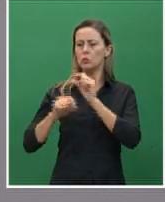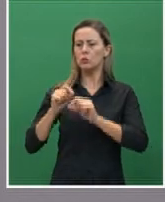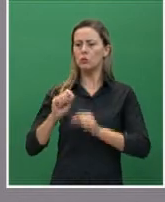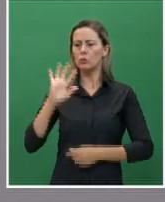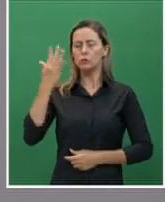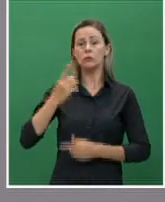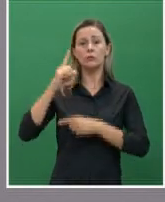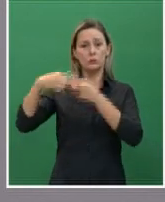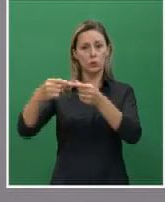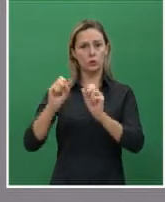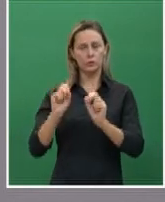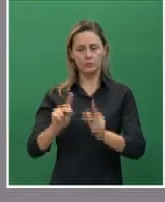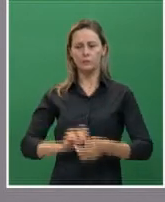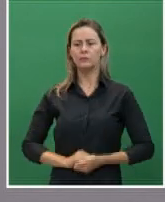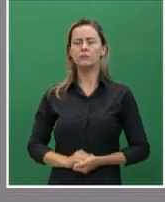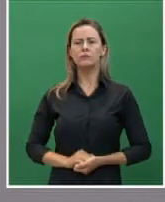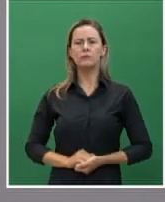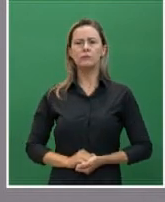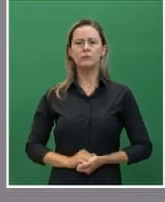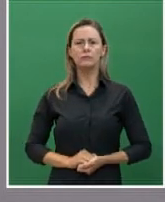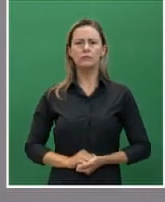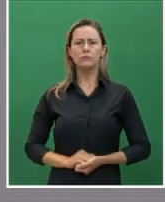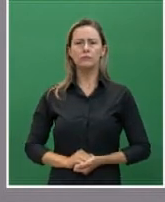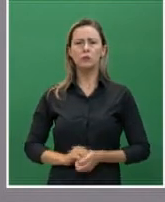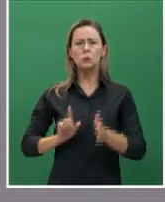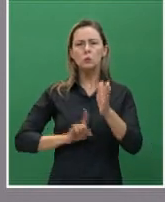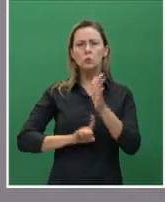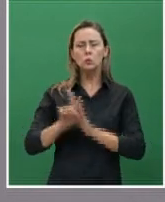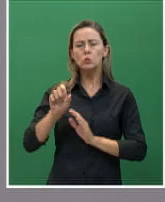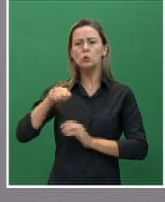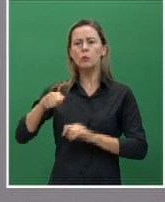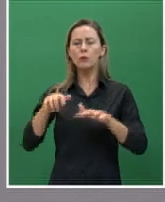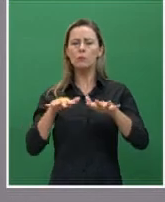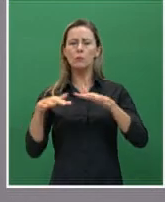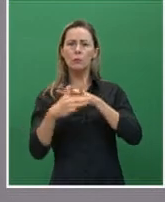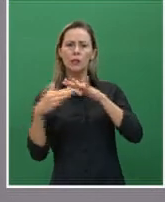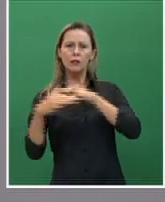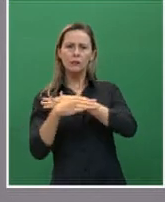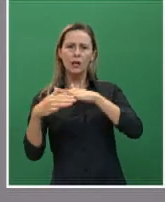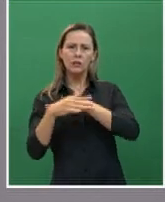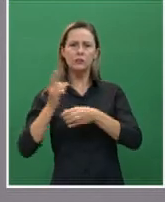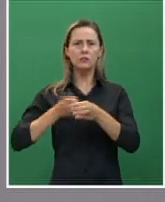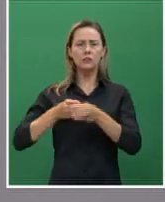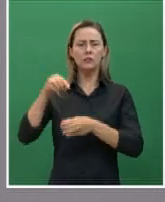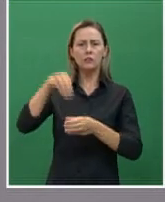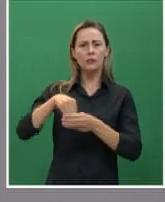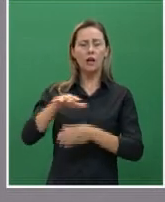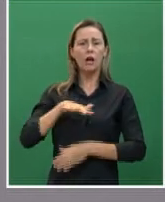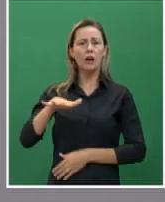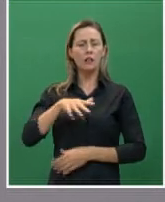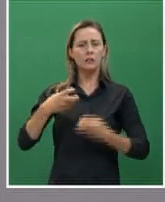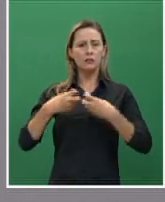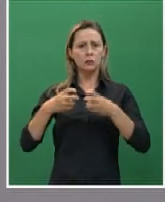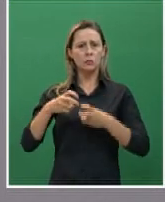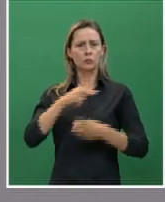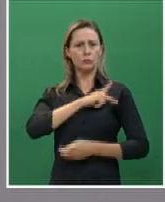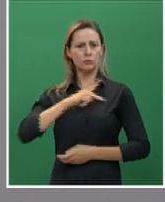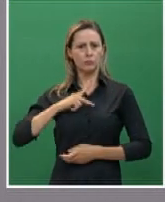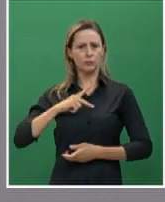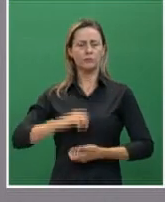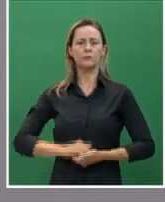pelo que aconteceu depois é com relação a Mara questão da mobilidade urbana especialmente a questão do transporte e do transporte